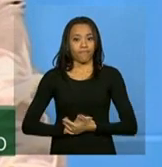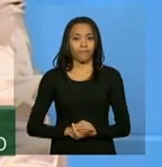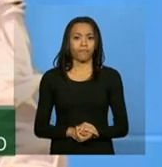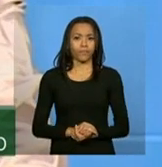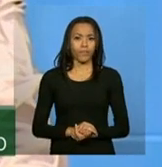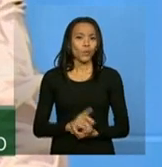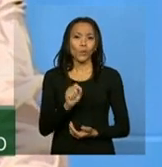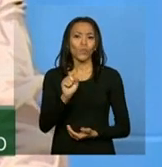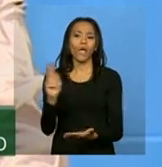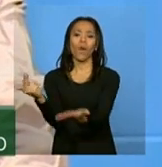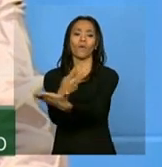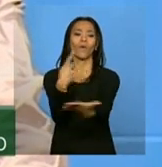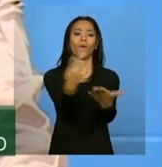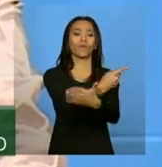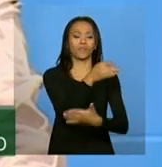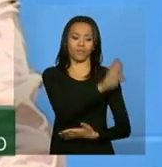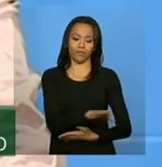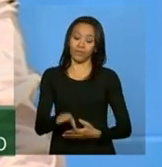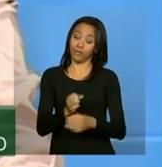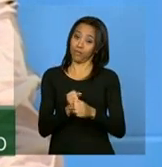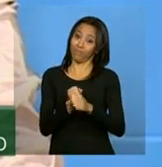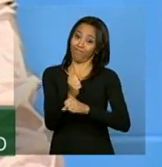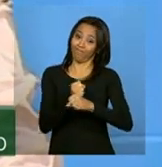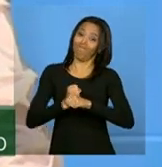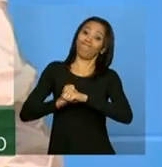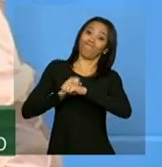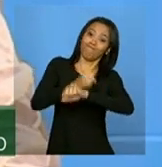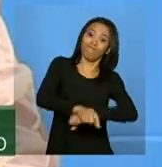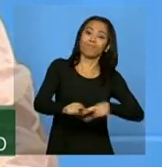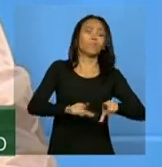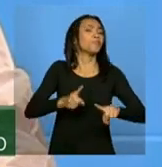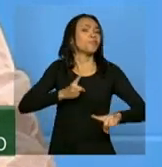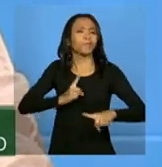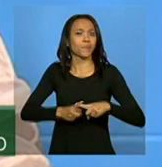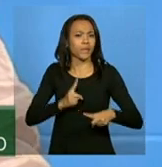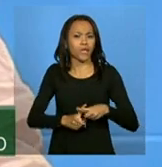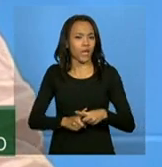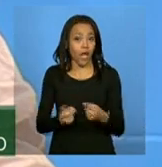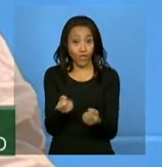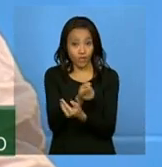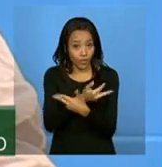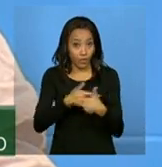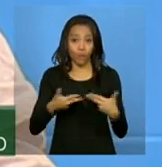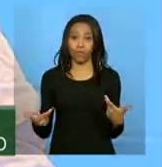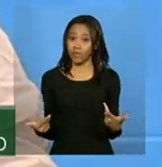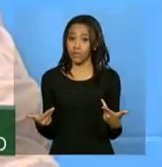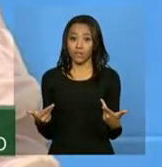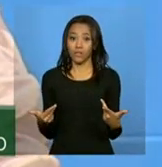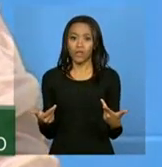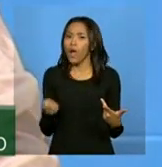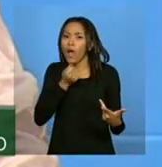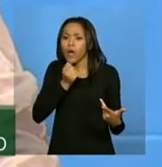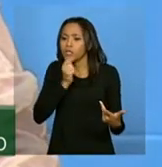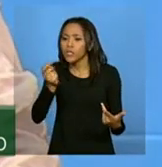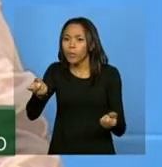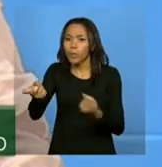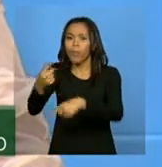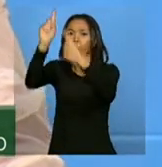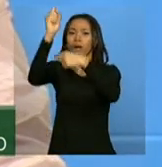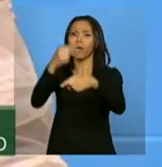com a situação dessas crianças. E por quê? Porque as coisas não progrediram ainda